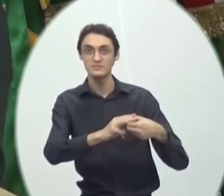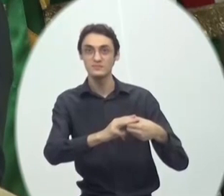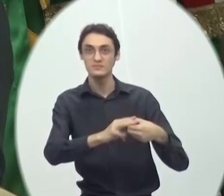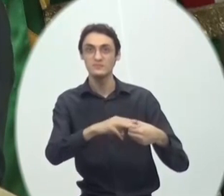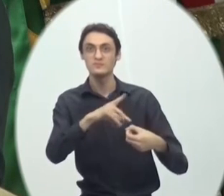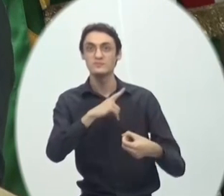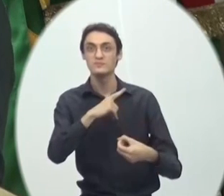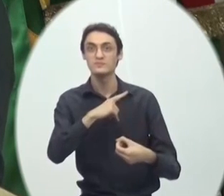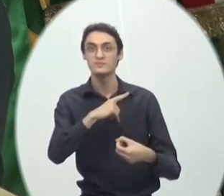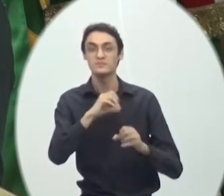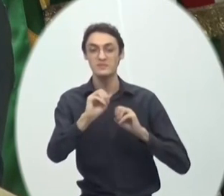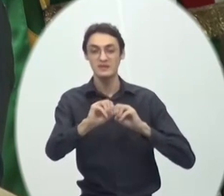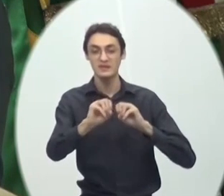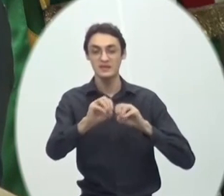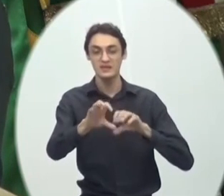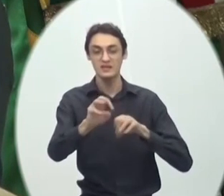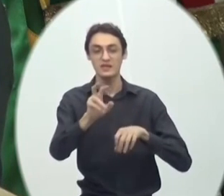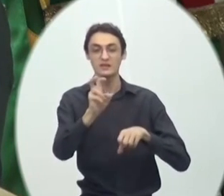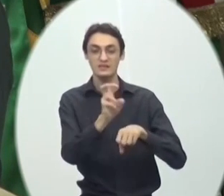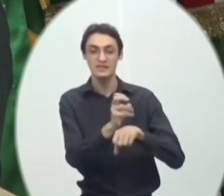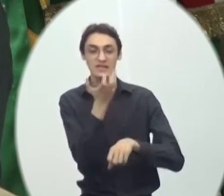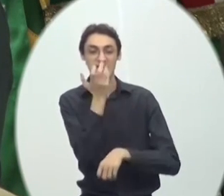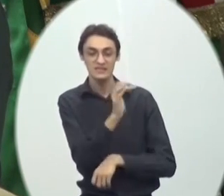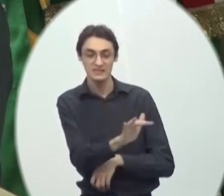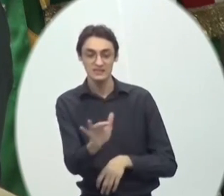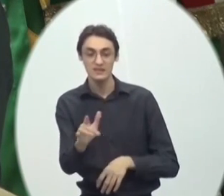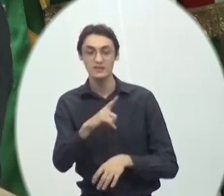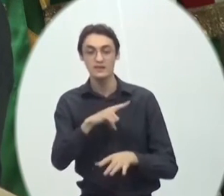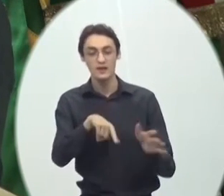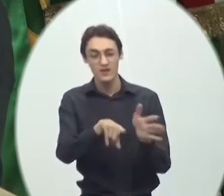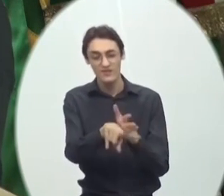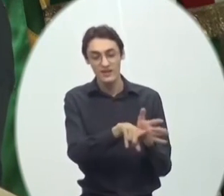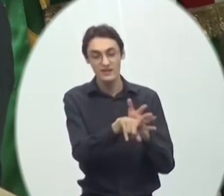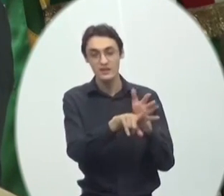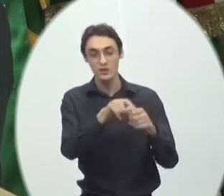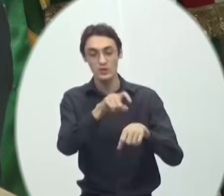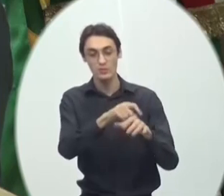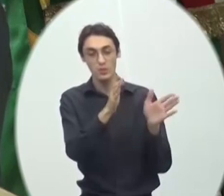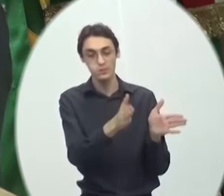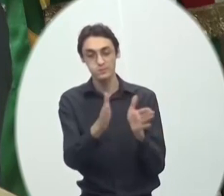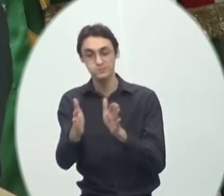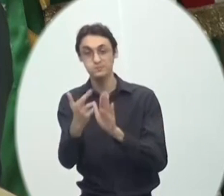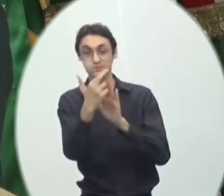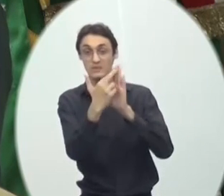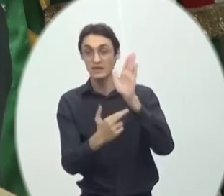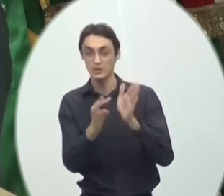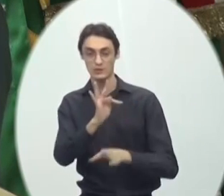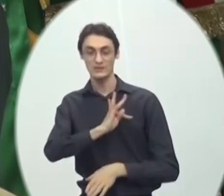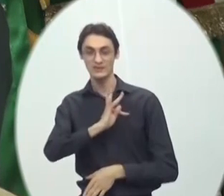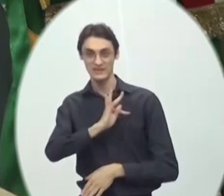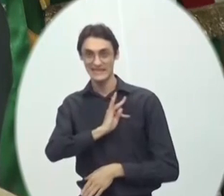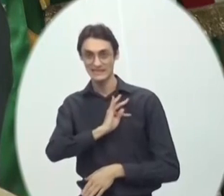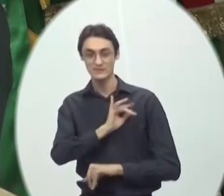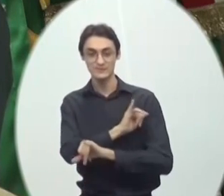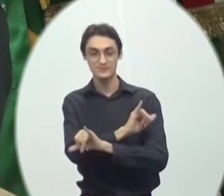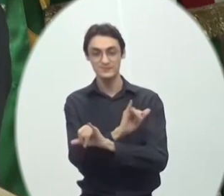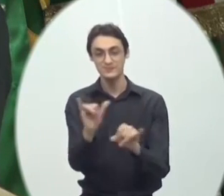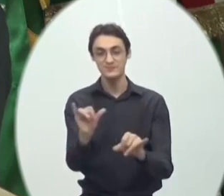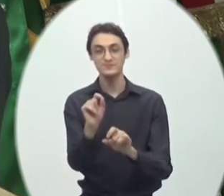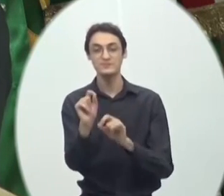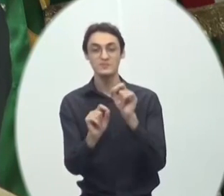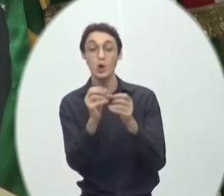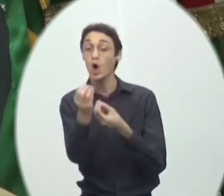funcionam estabelecimentos de educação infantil sujeitos à avaliação periódica por meio de relatórios técnicos, informando sobre